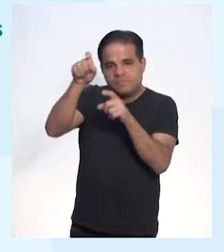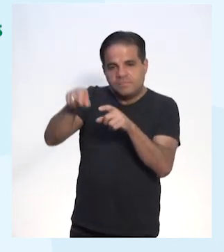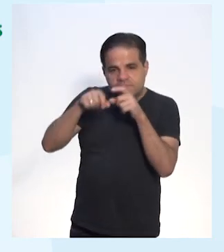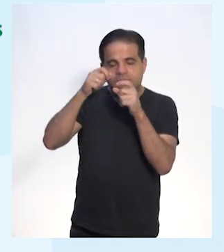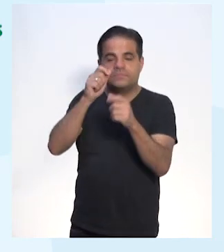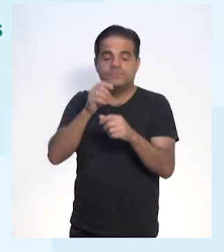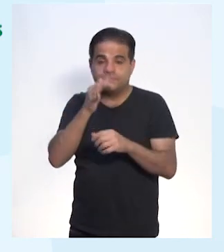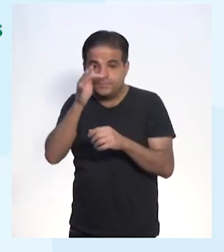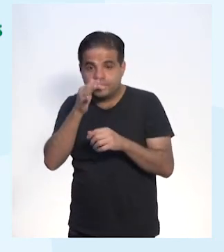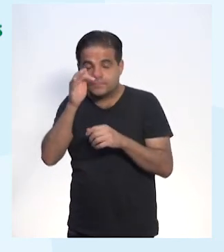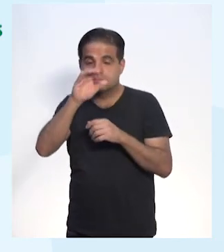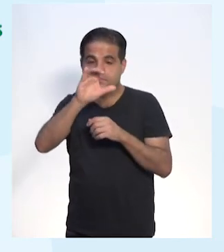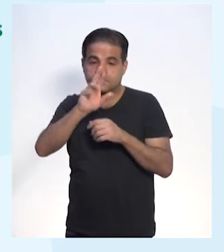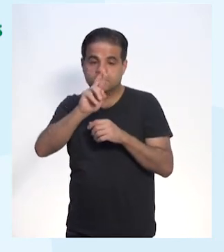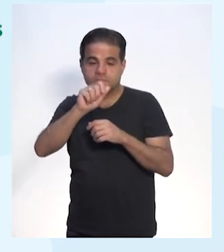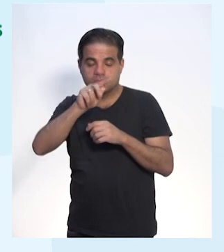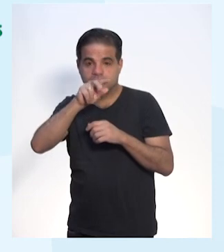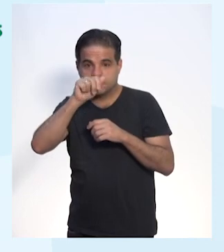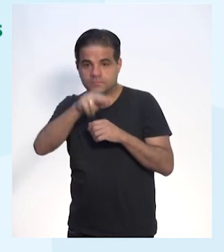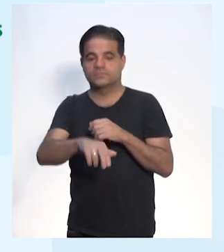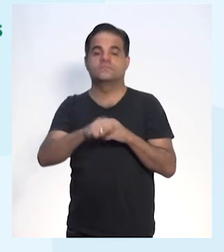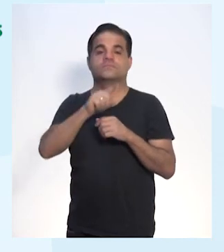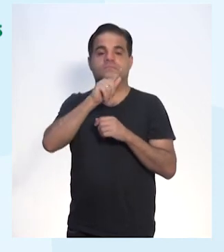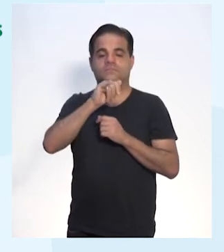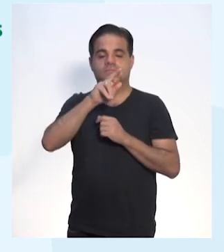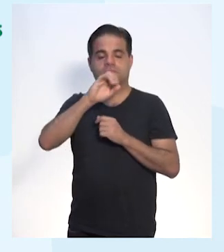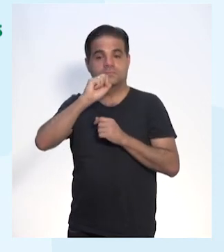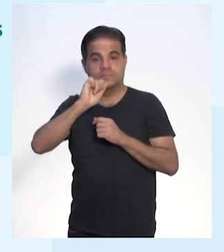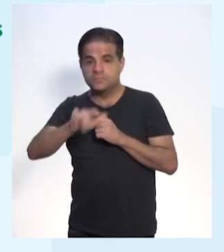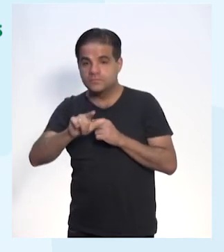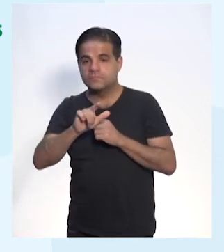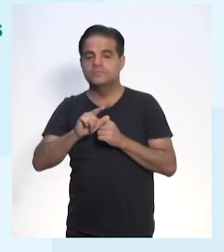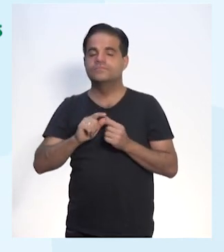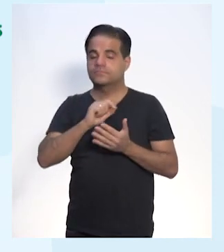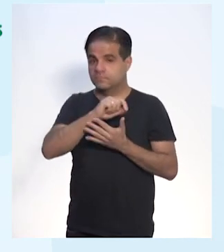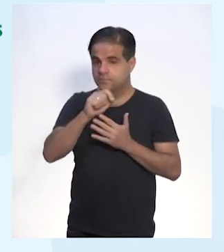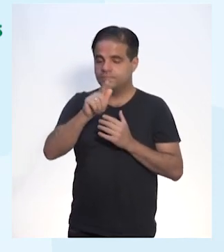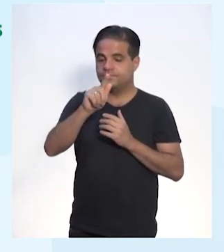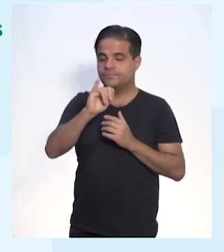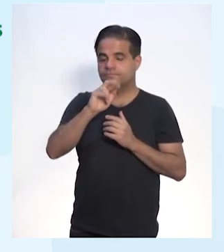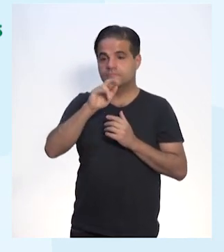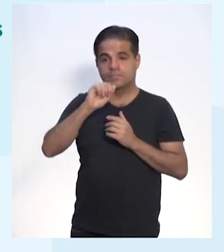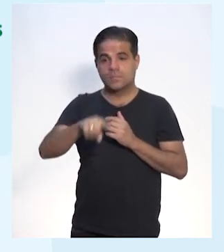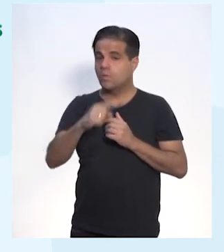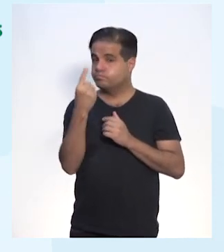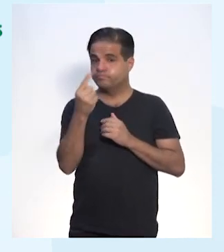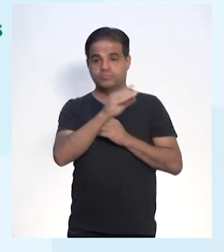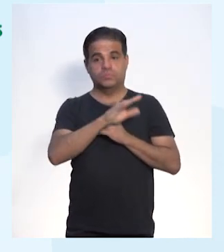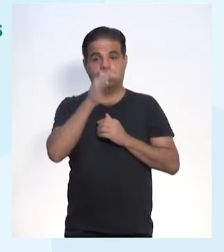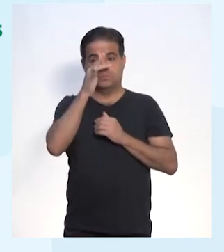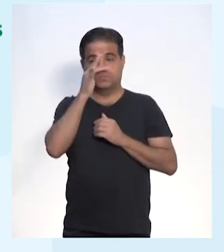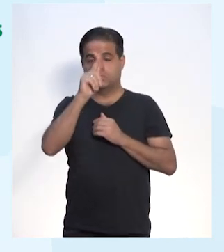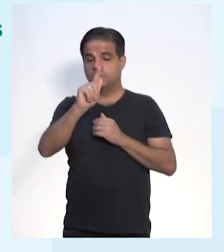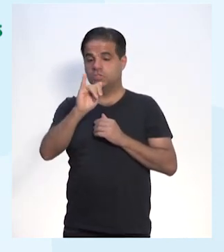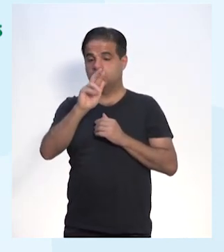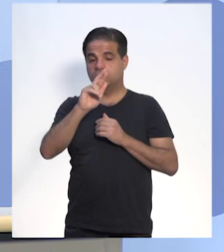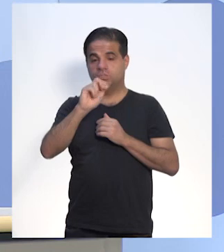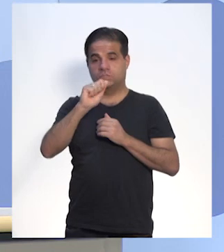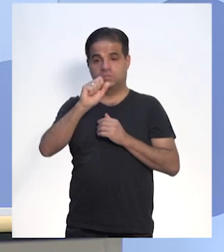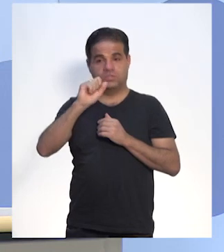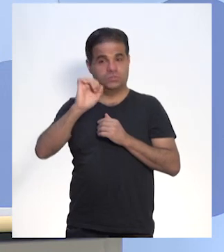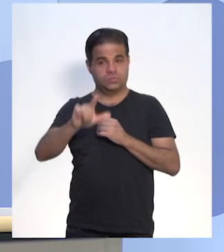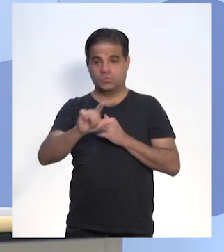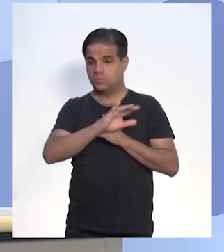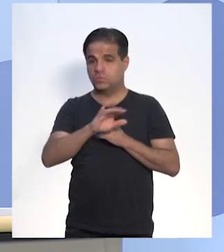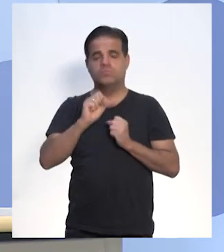já trabalharam com ele esse texto aí. Pode ser. Porque estou orgulhosa, né? Então, seguinte, o assunto é, sim, o amor,